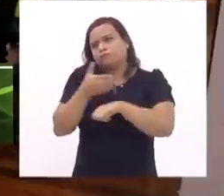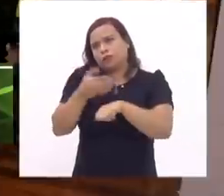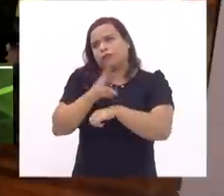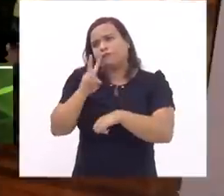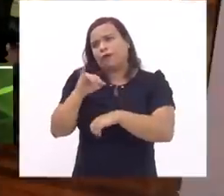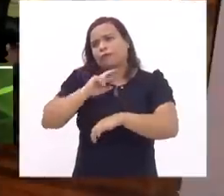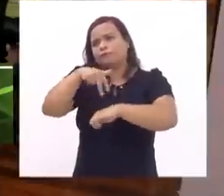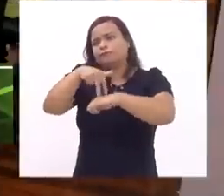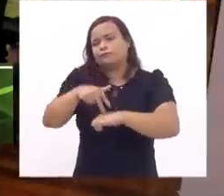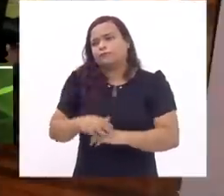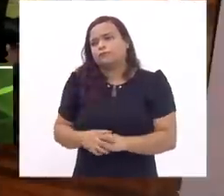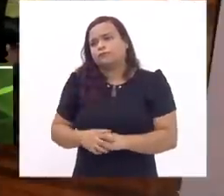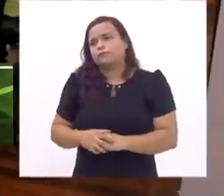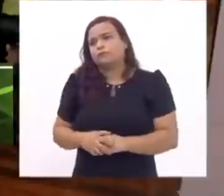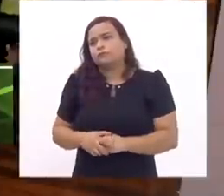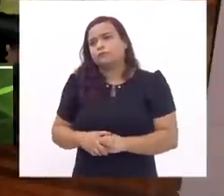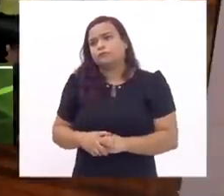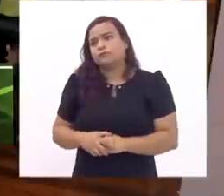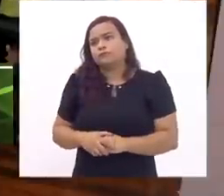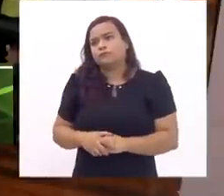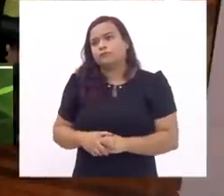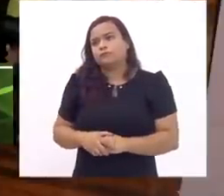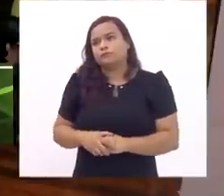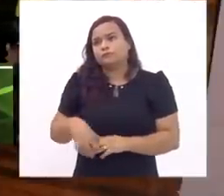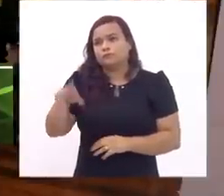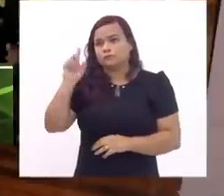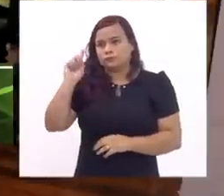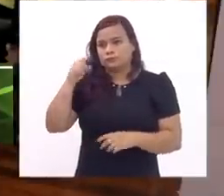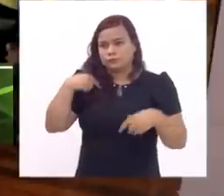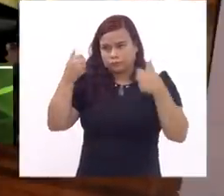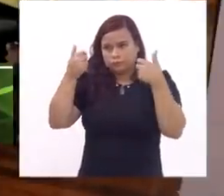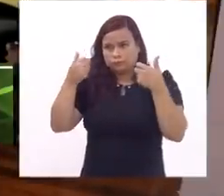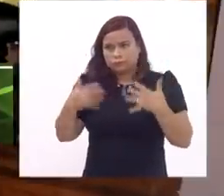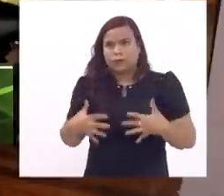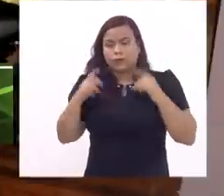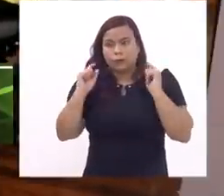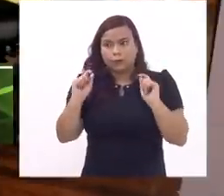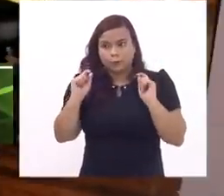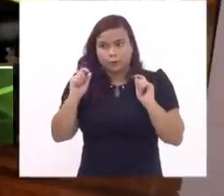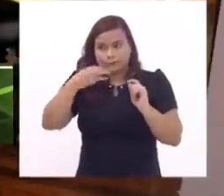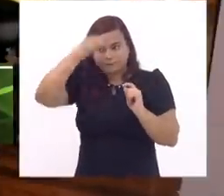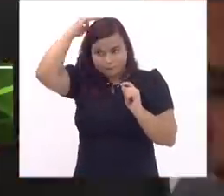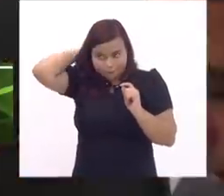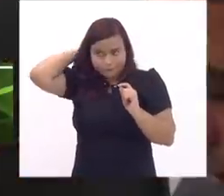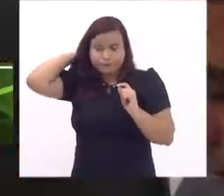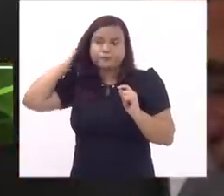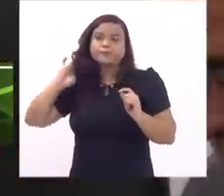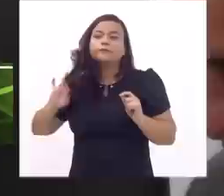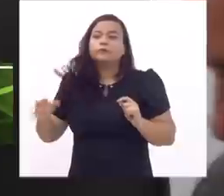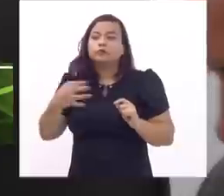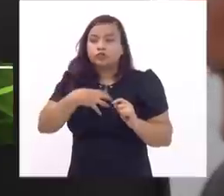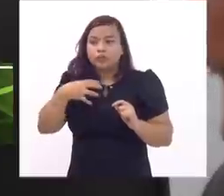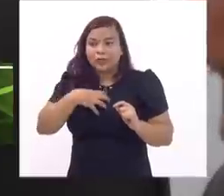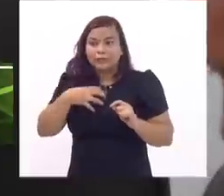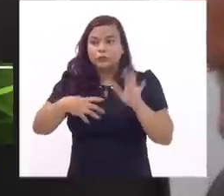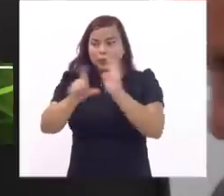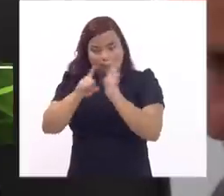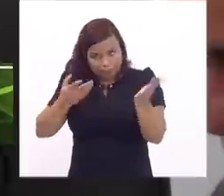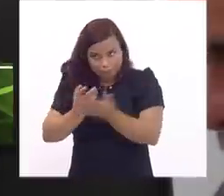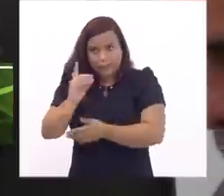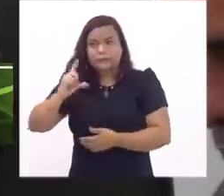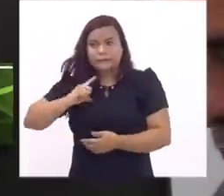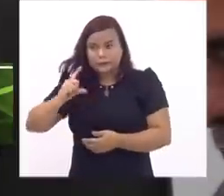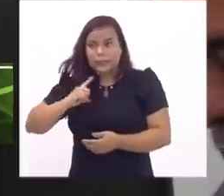O que eu disse aqui, Schmidt, deixa ele falar aqui, a hora que eu falei, porque do jeito que a lei foi aprovada, de fato, ela